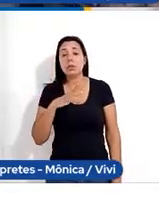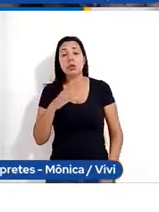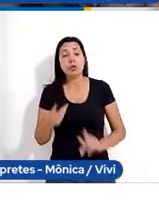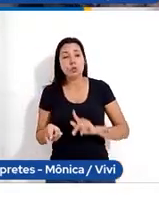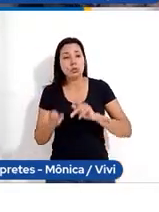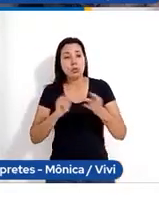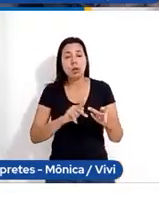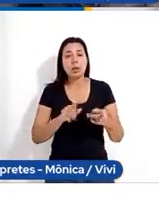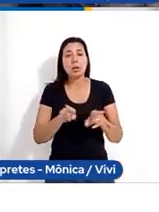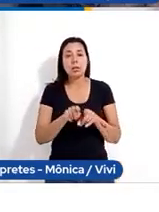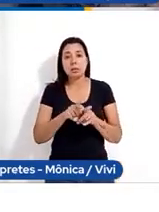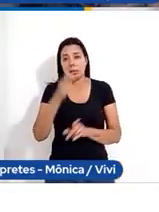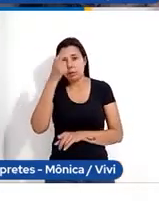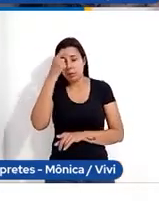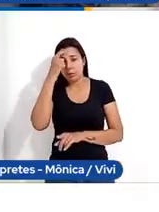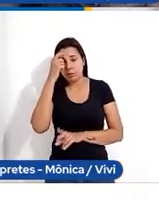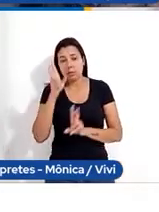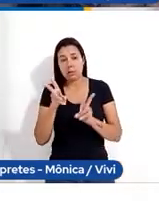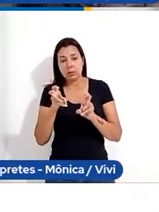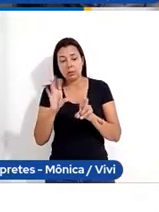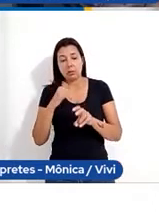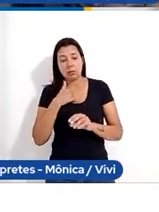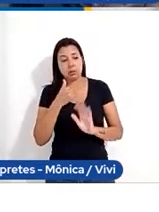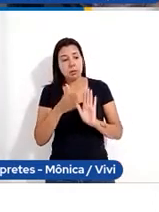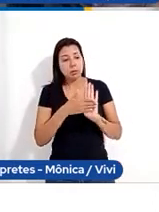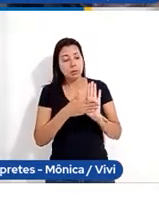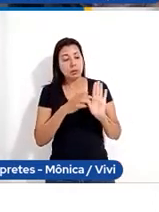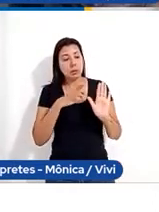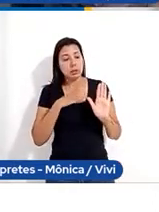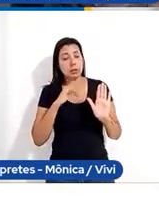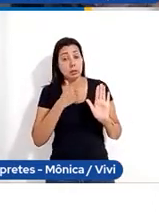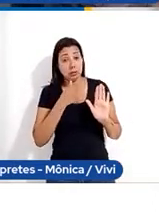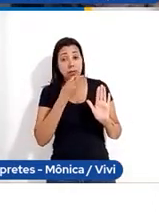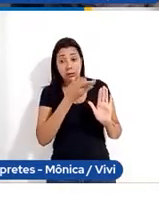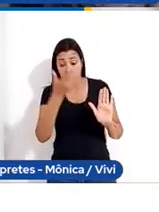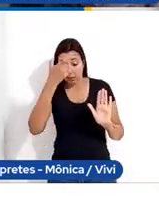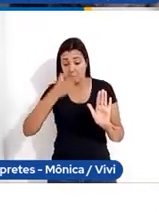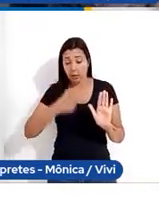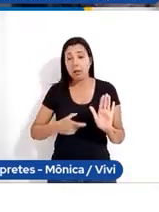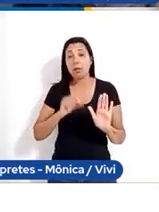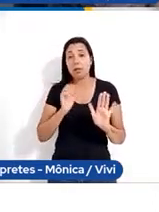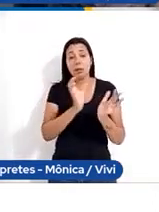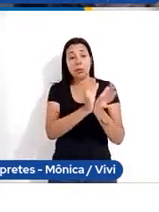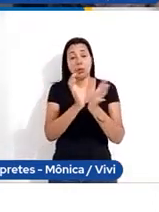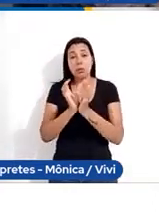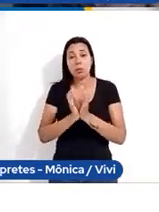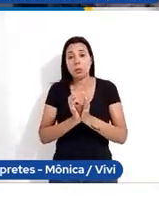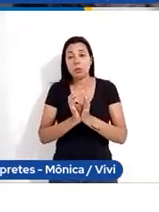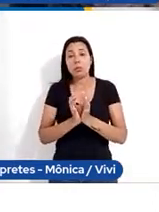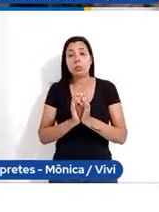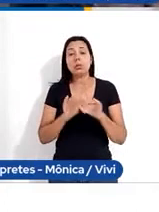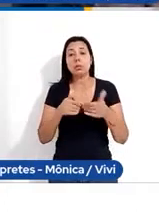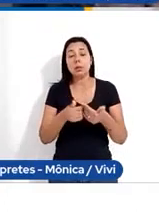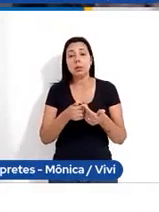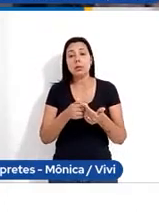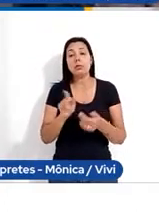raciocínio também. Então, a abordagem que a gente propõe, a gente, quando eu digo, somos o grupo, né, encabeçado pelo professor Carlos Gadelha,